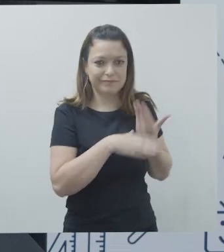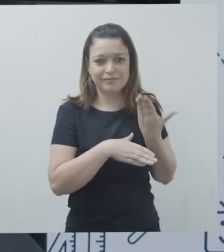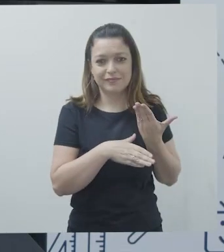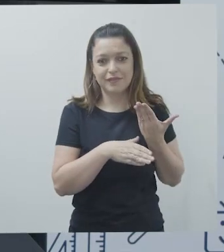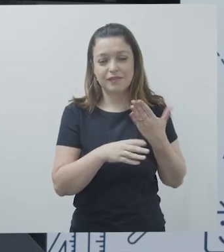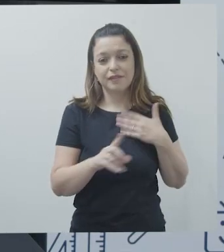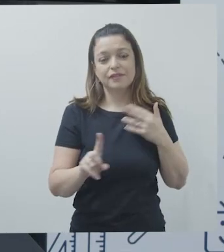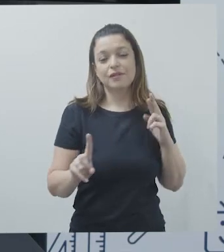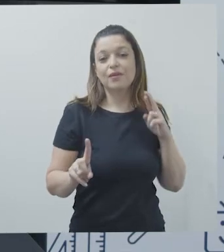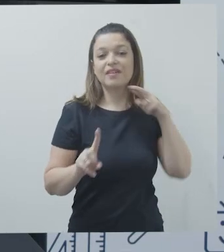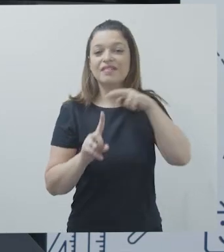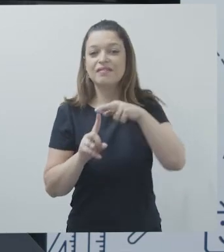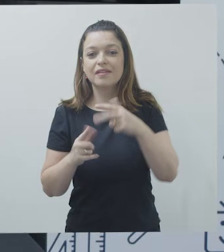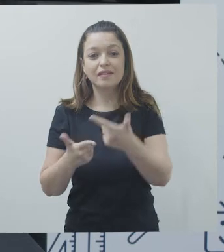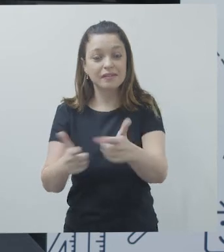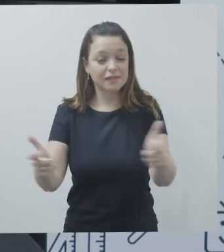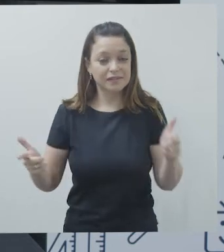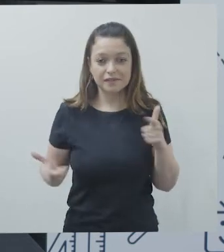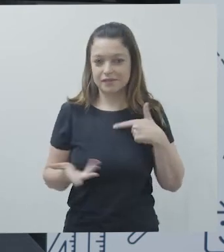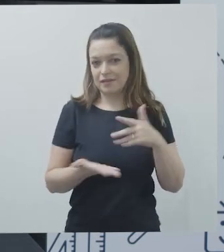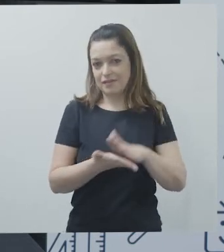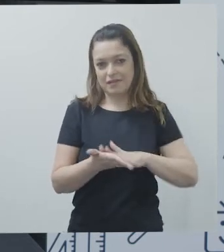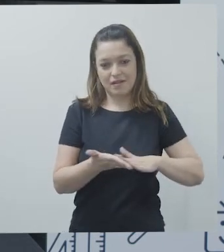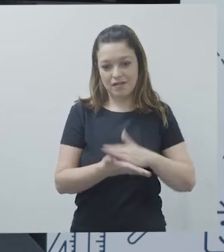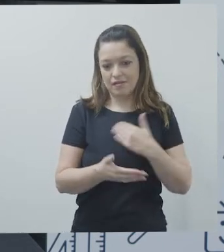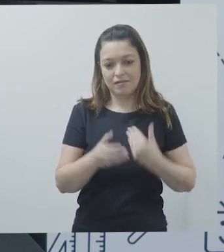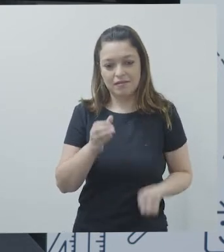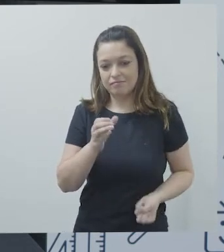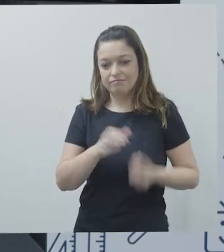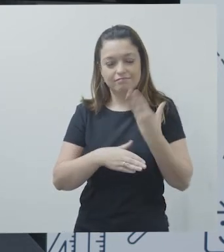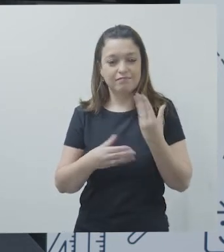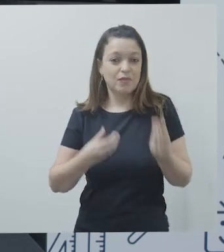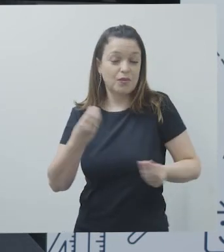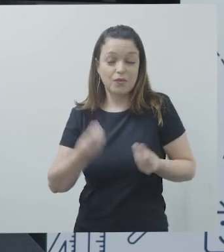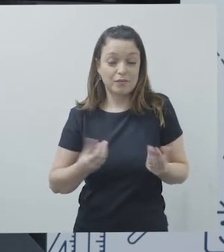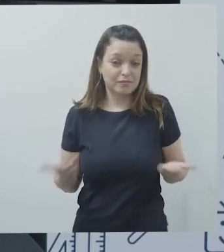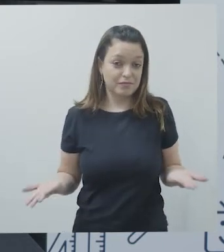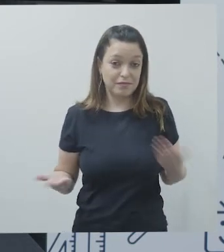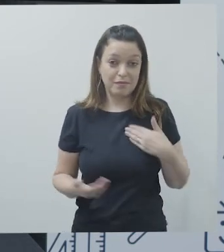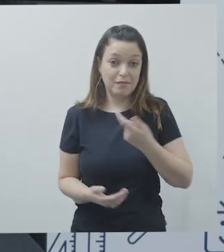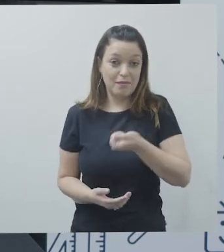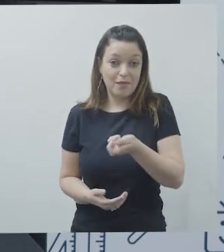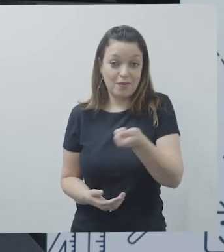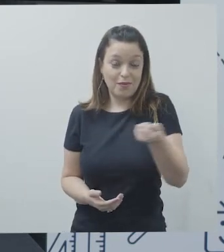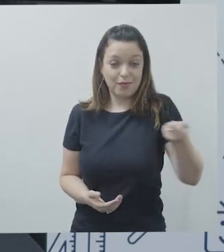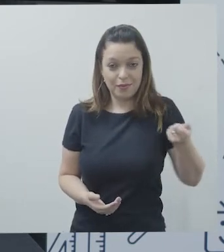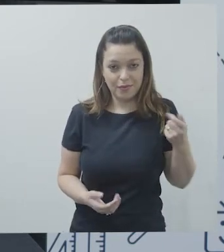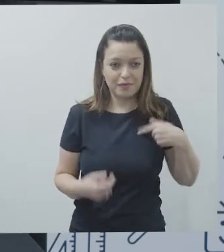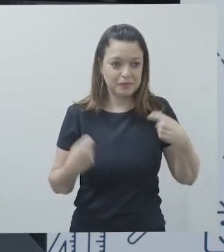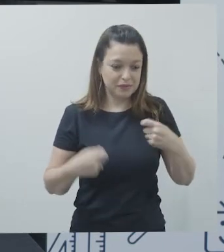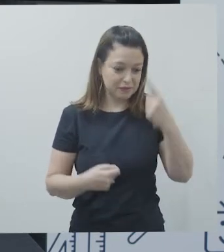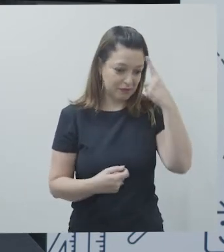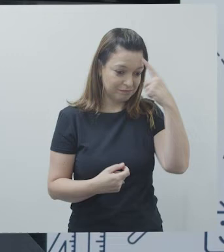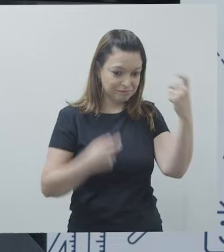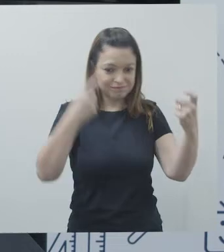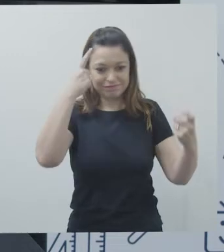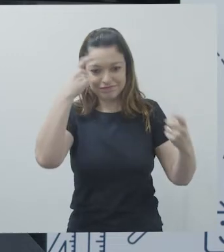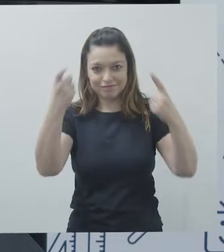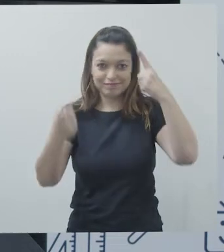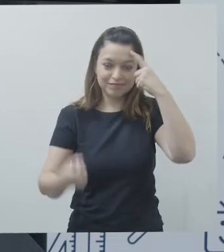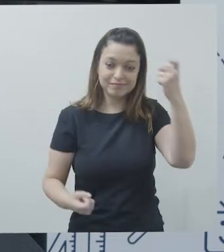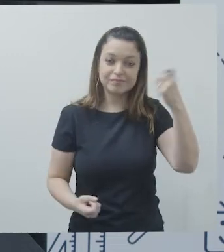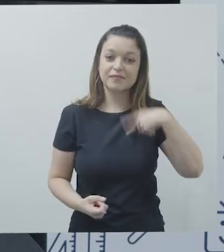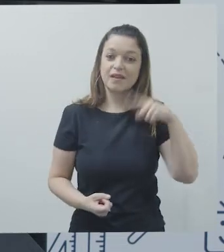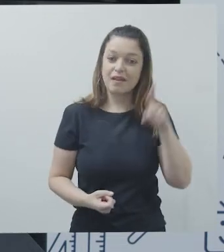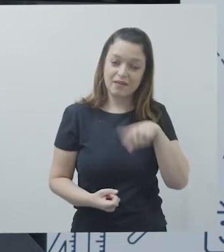Então, as referências para se criar alguma coisa, né, eram poucas, eles tinham que realmente inventar. Porque quando a gente pensa